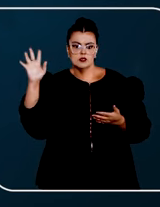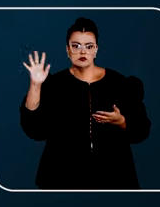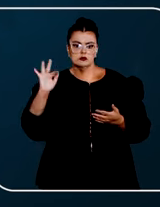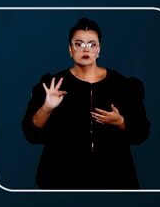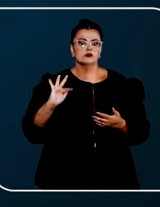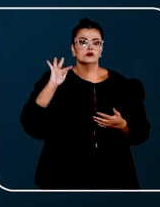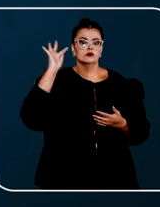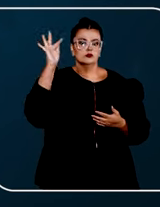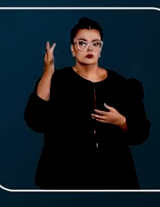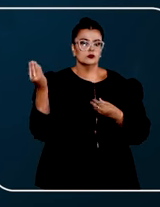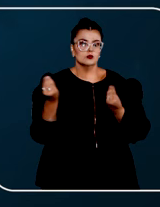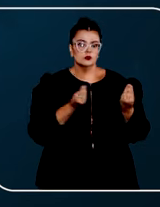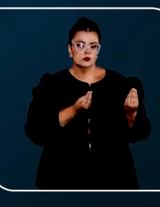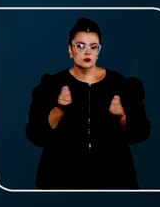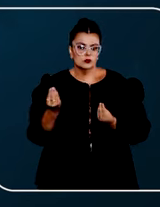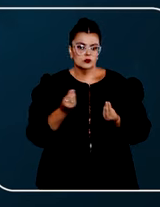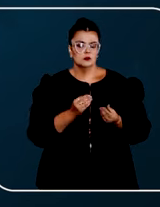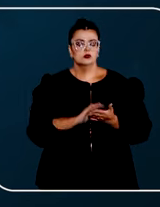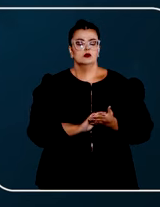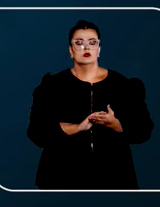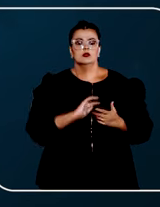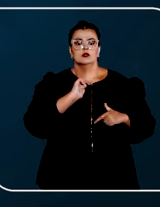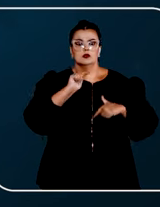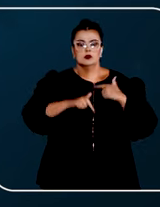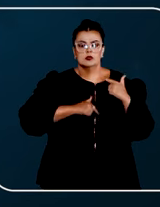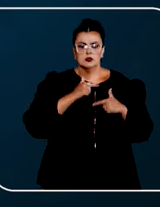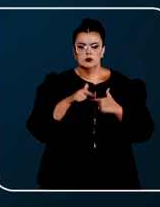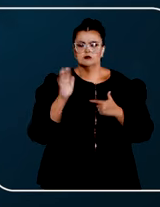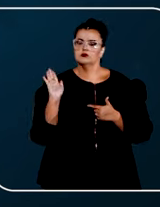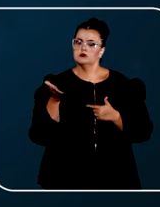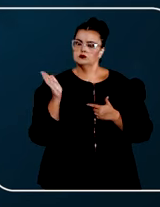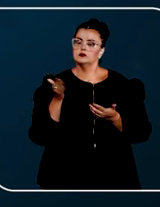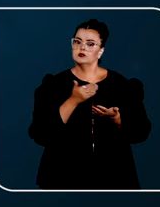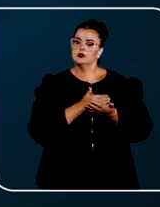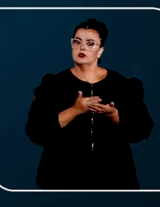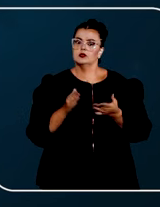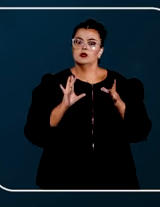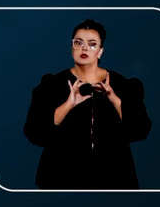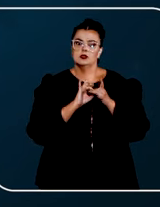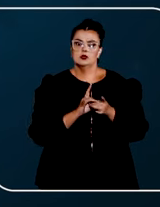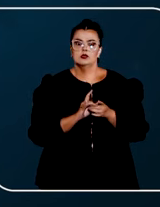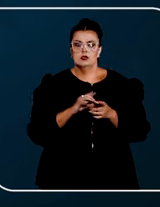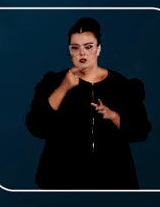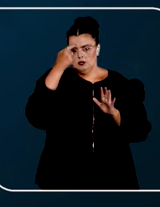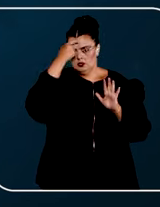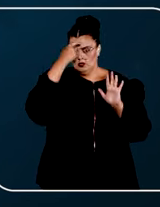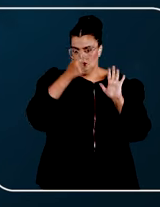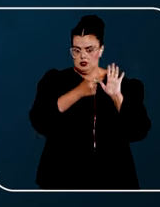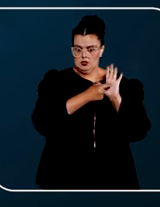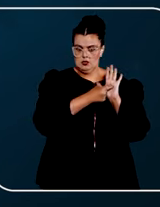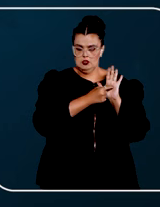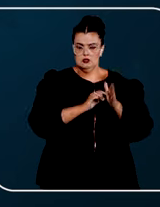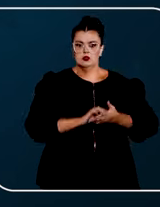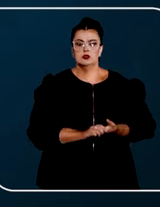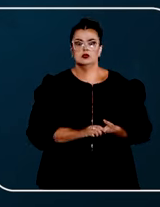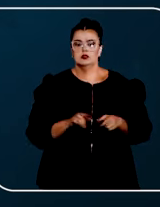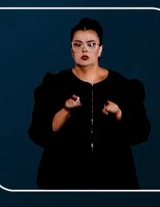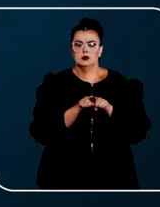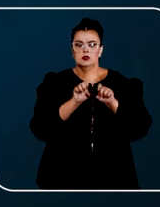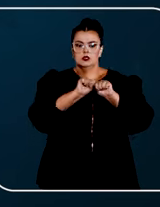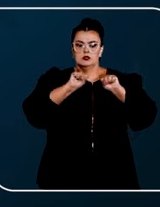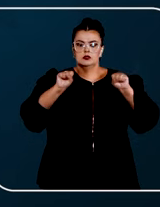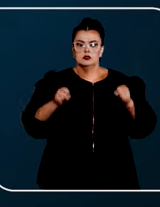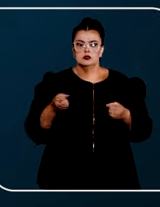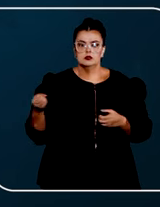será no futuro um trabalho que já começou com ajuda da Inteligência Artificial e de sistemas